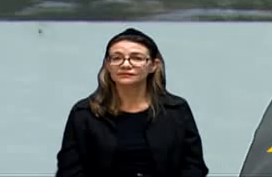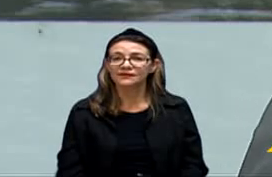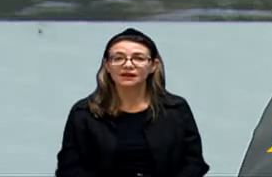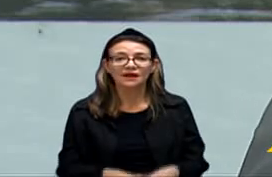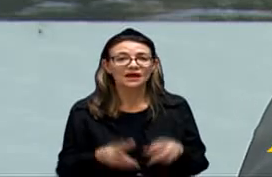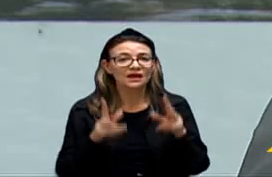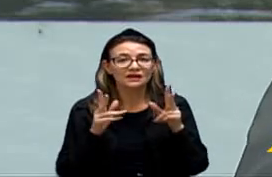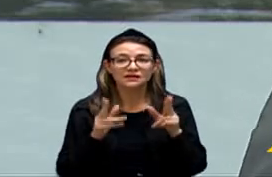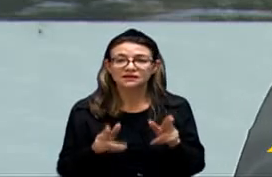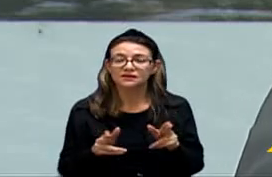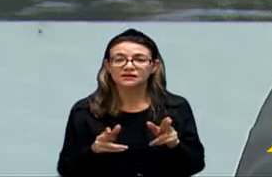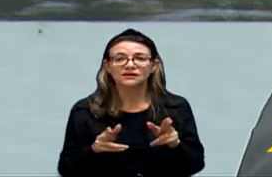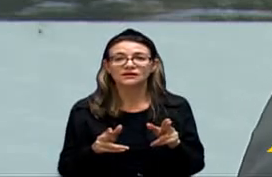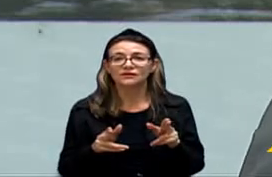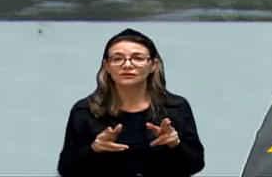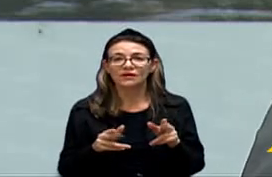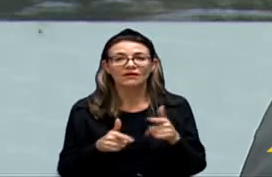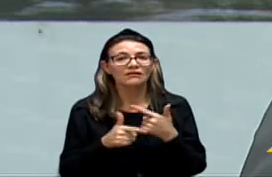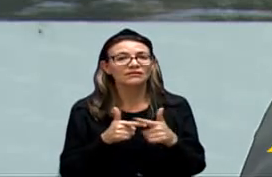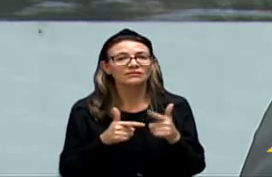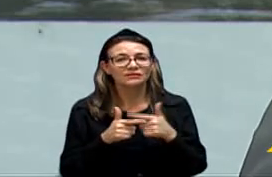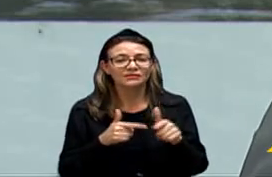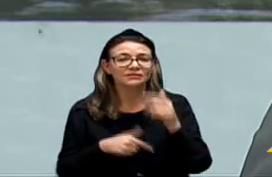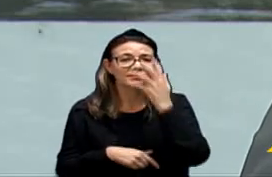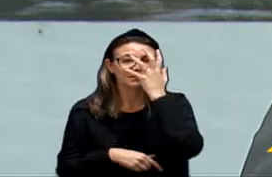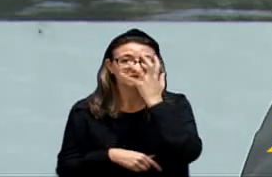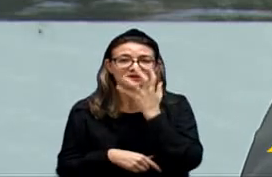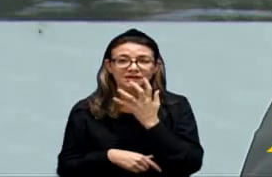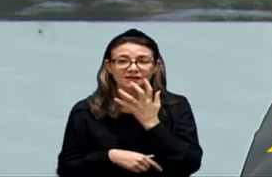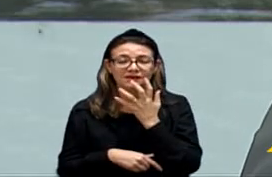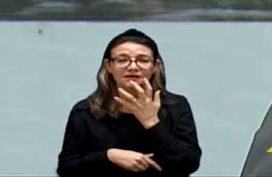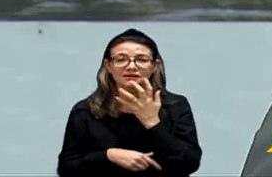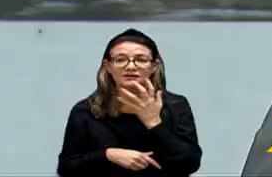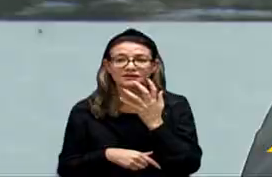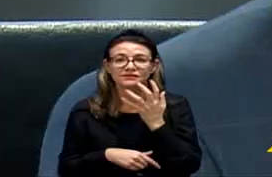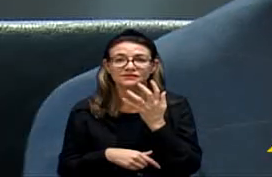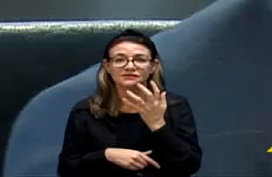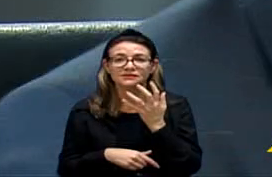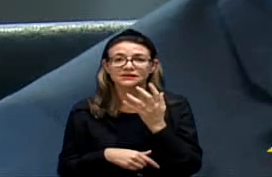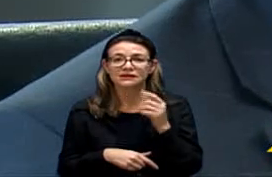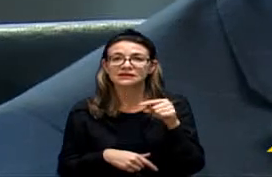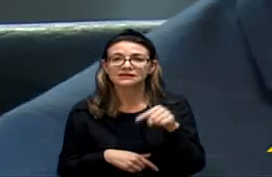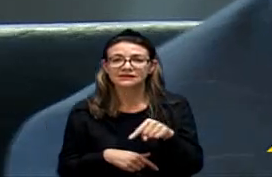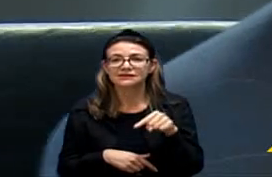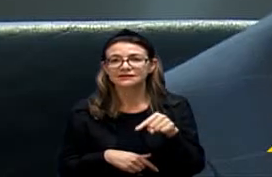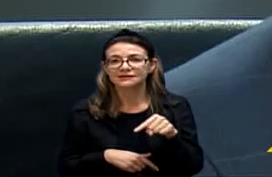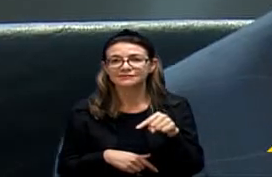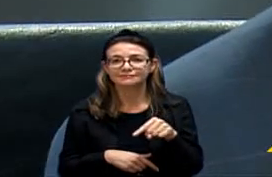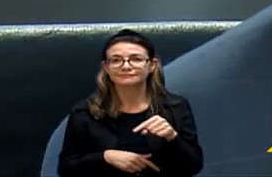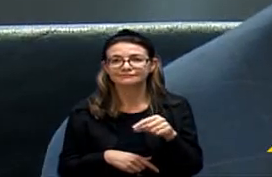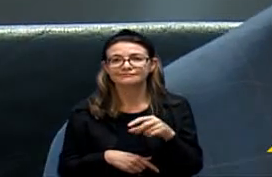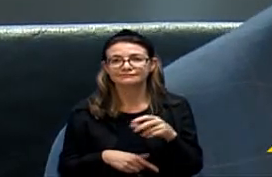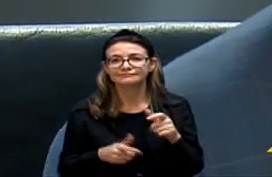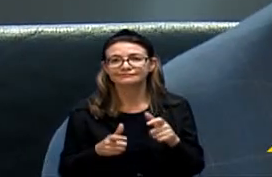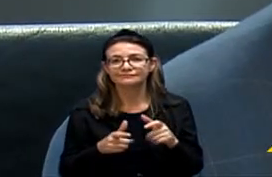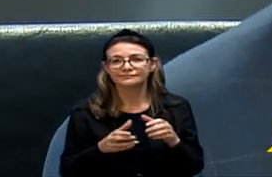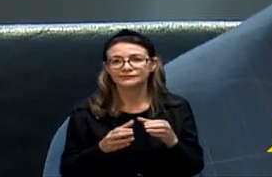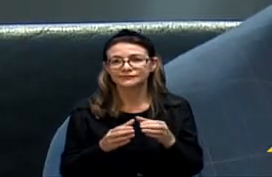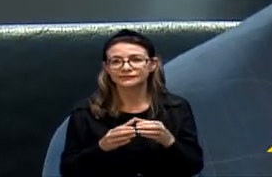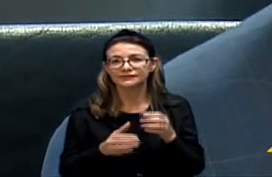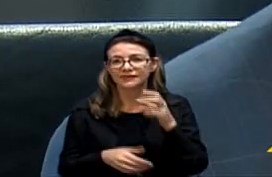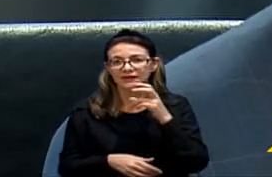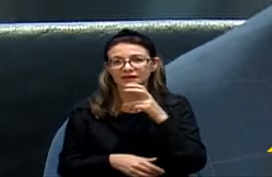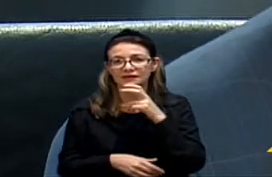linha Hoje nós estamos enfrentando um problema sério na cidade e é não é só na cidade no Brasil inteiro porque não tem um